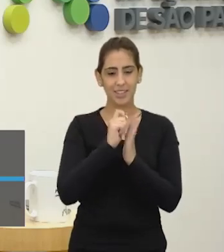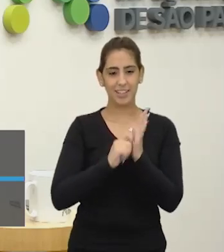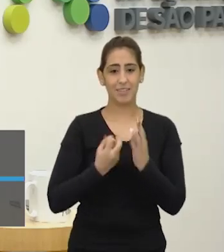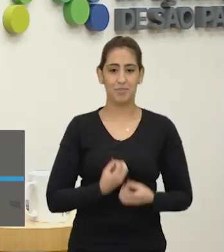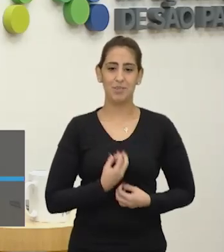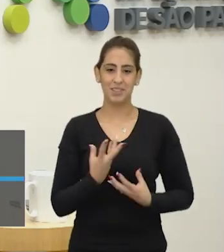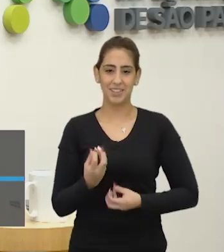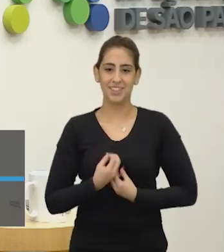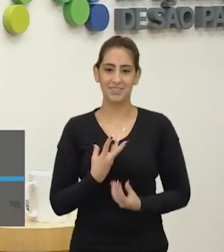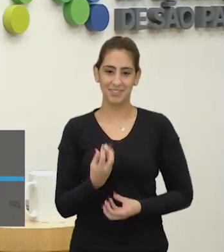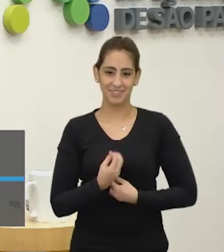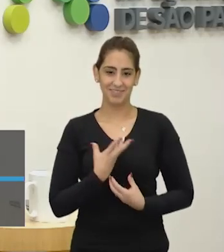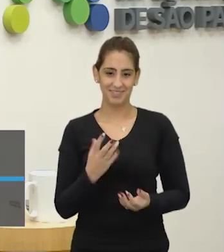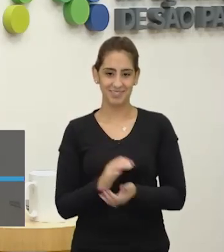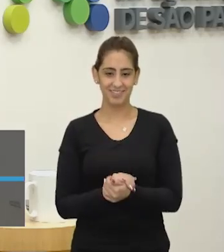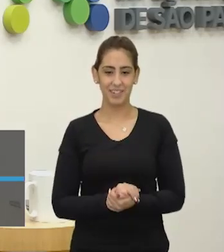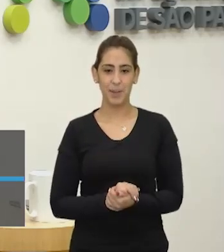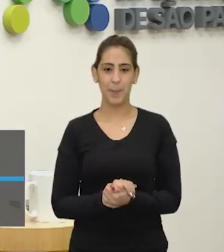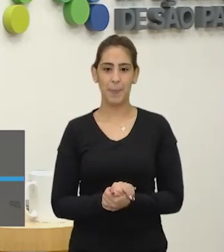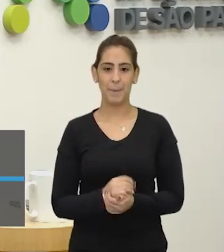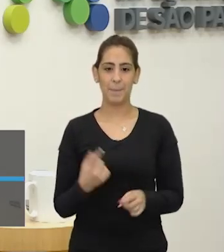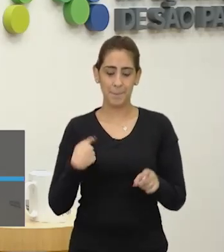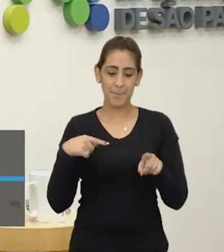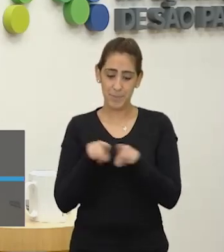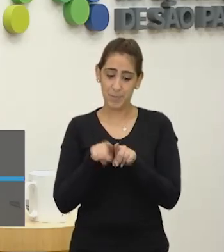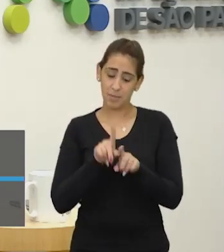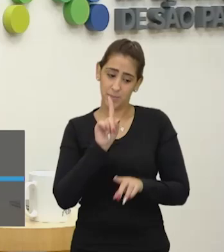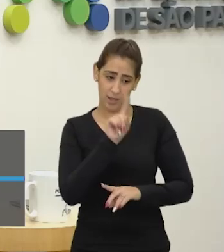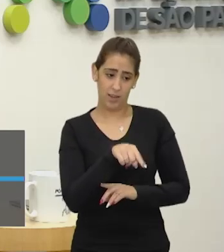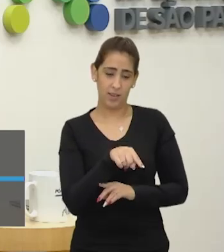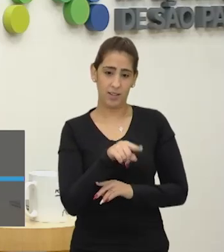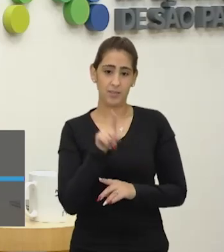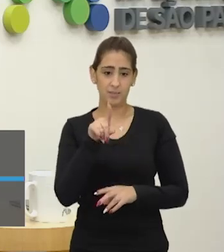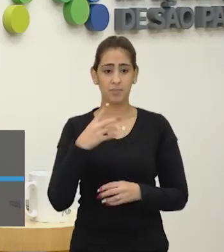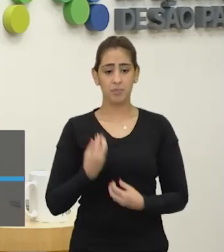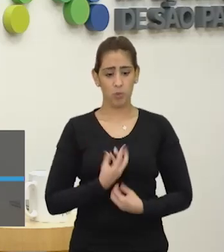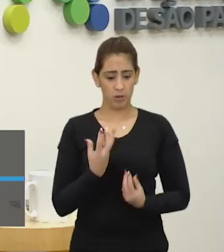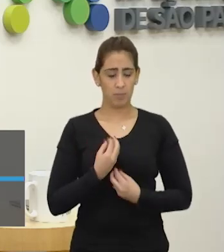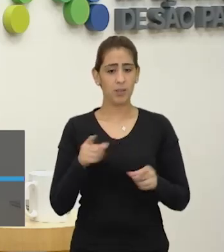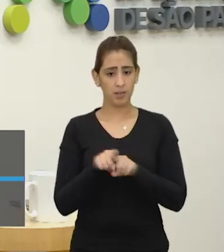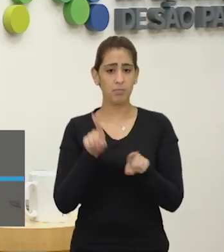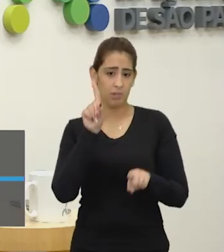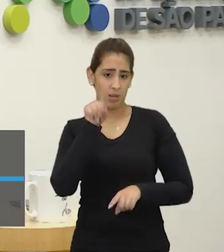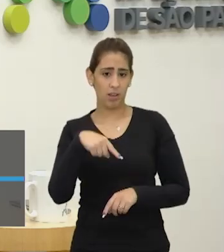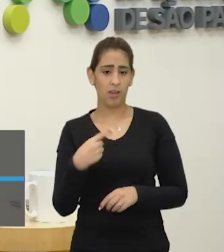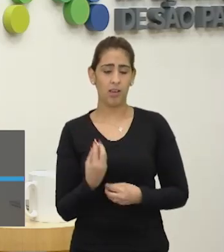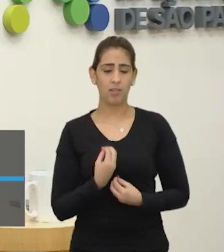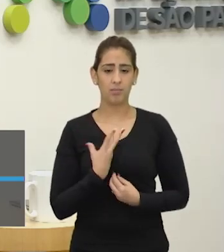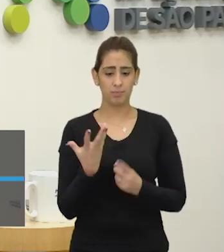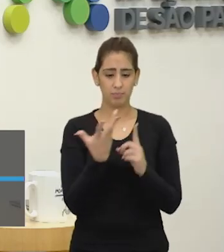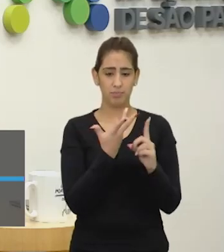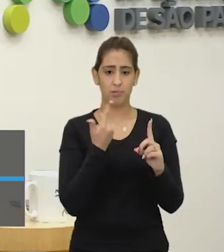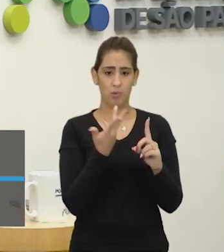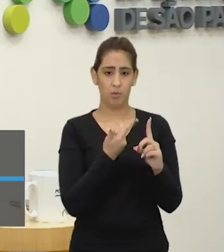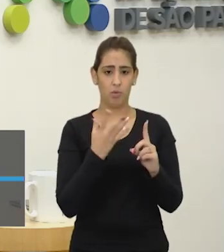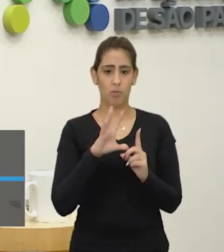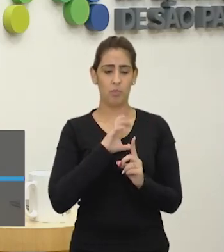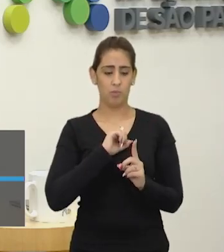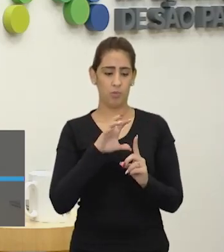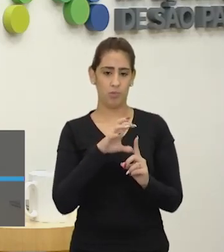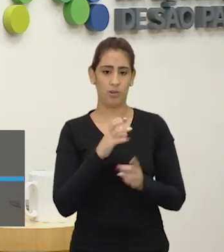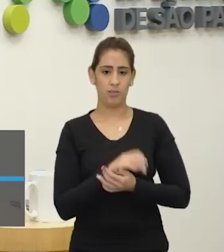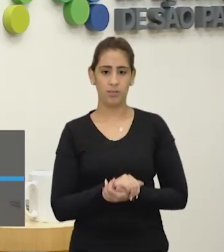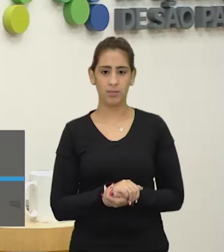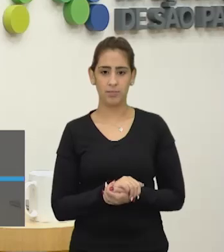manda. Gente, também é. Poema também é romantismo, né? Eu lembro lá dos poemas lá do Antero